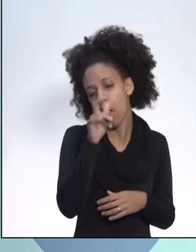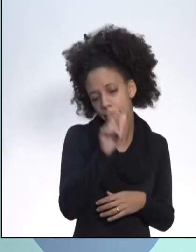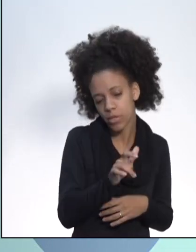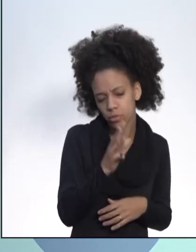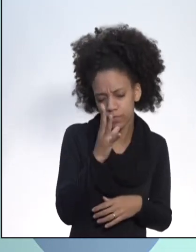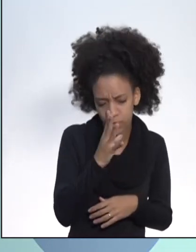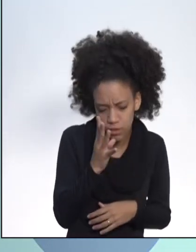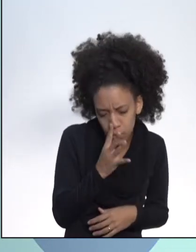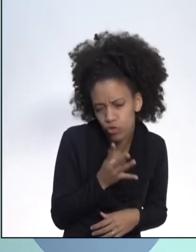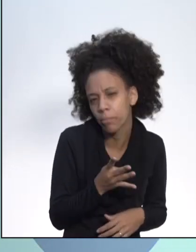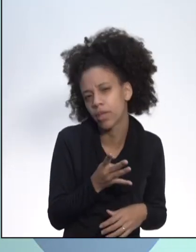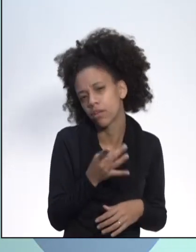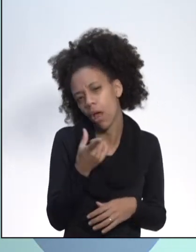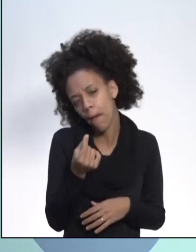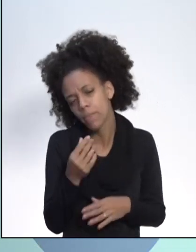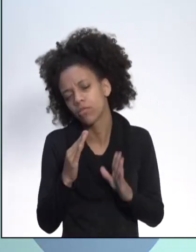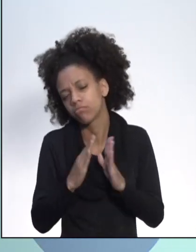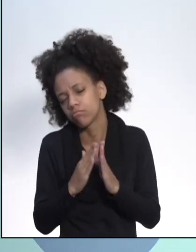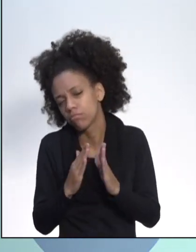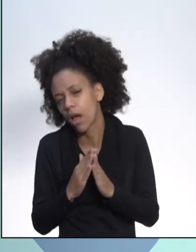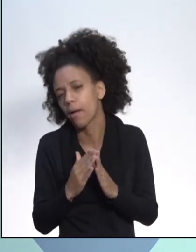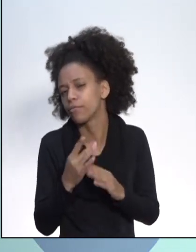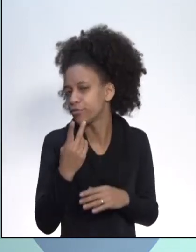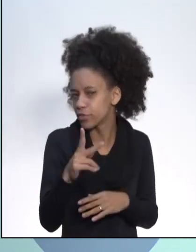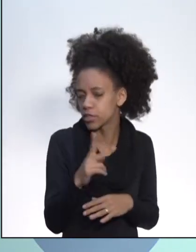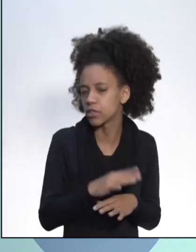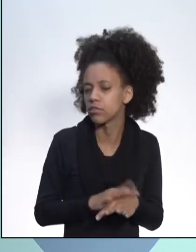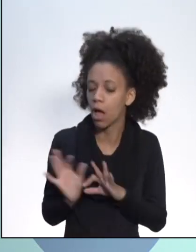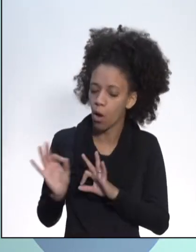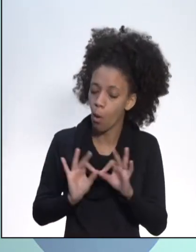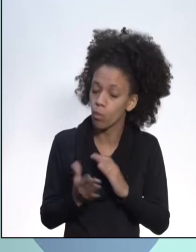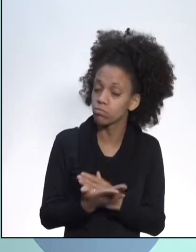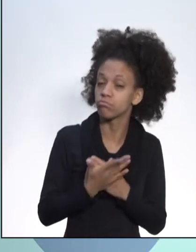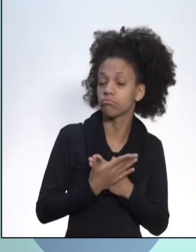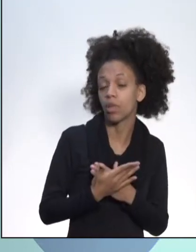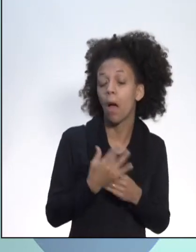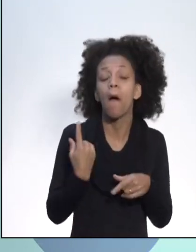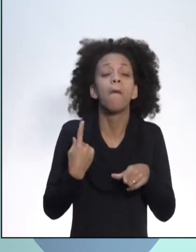da casa de vocês, auxiliar nesse plano. Por quê?